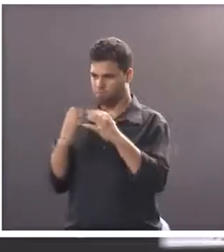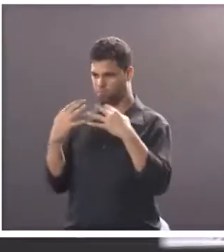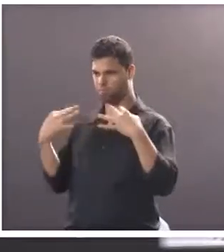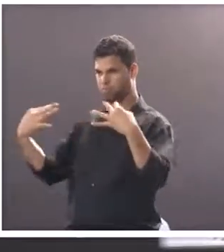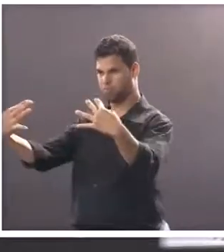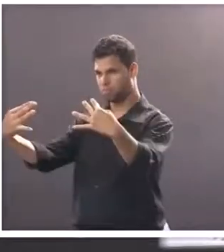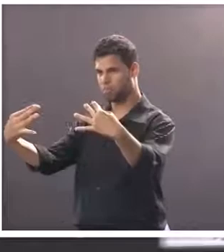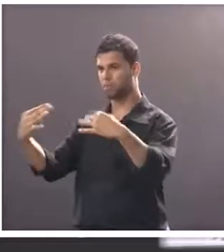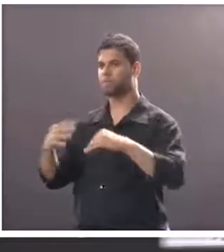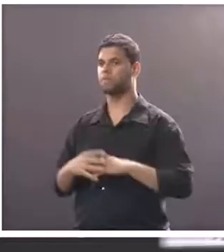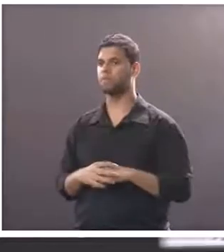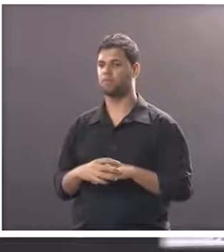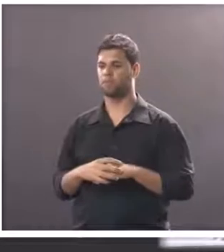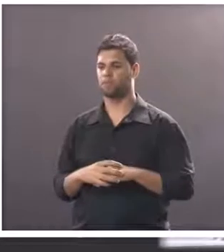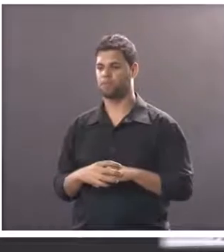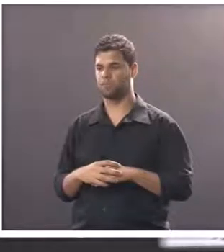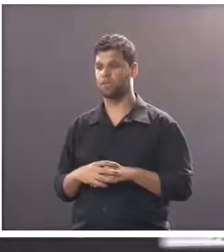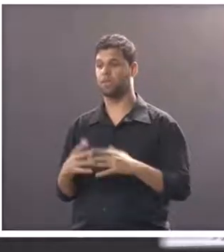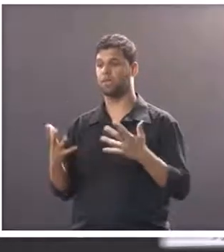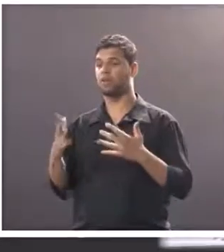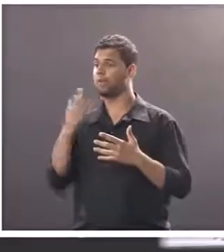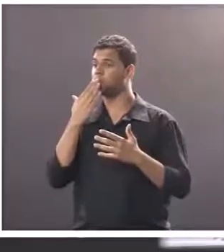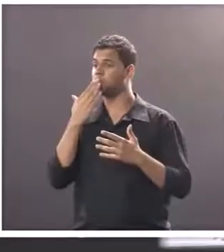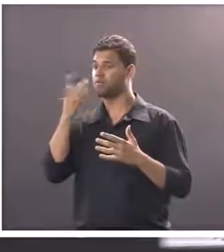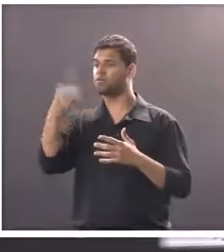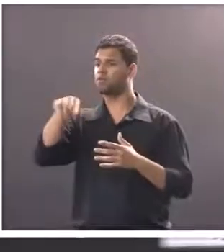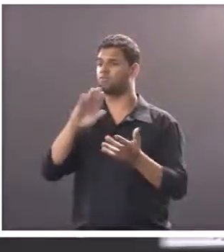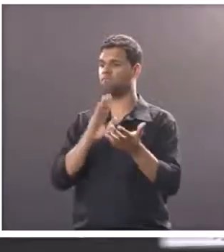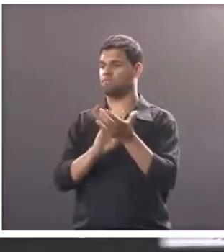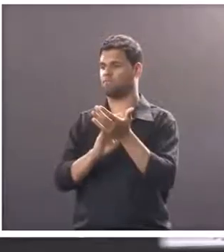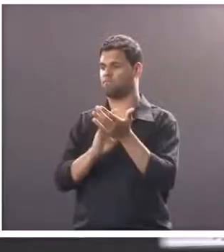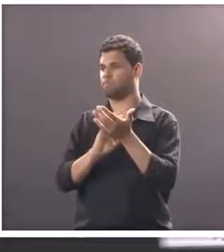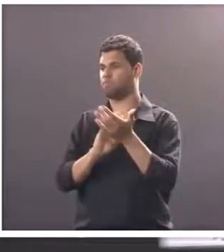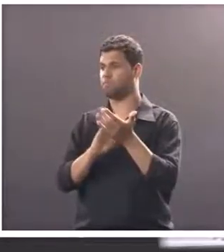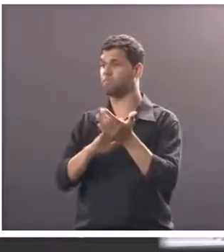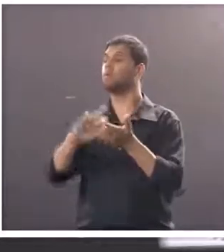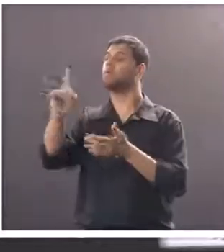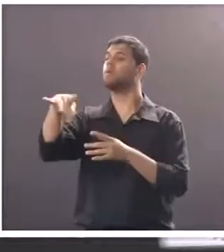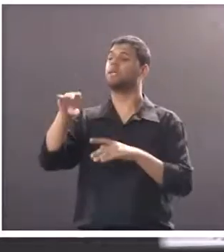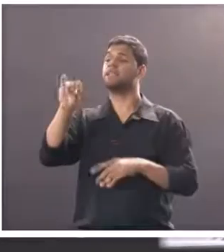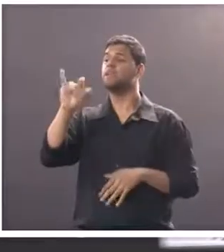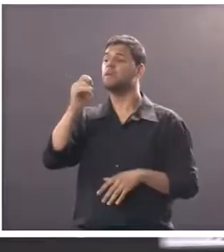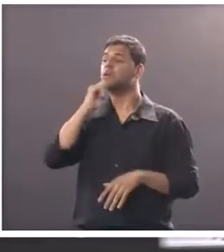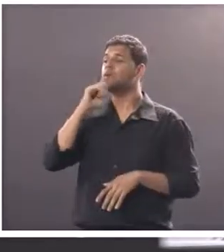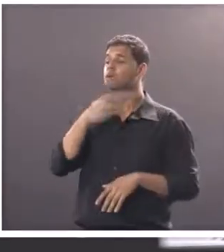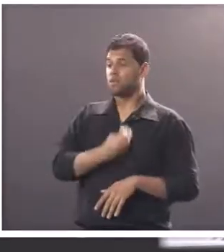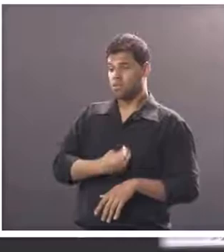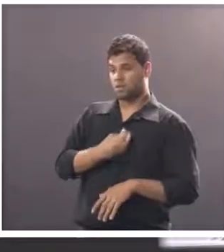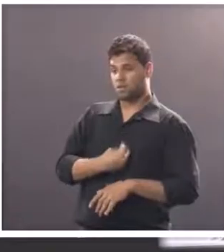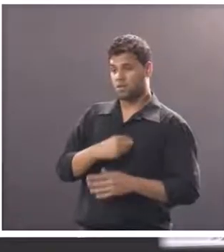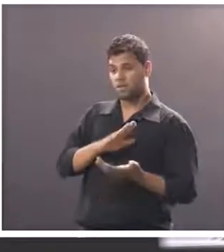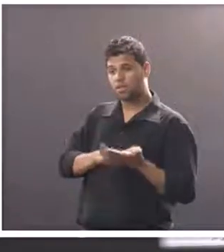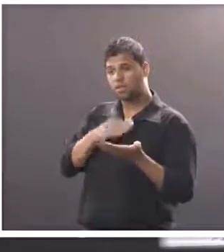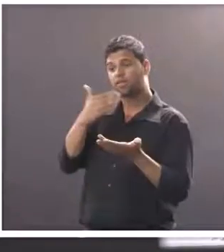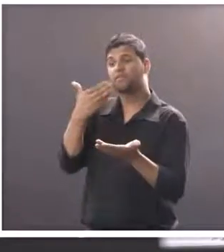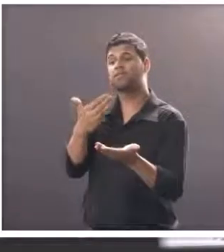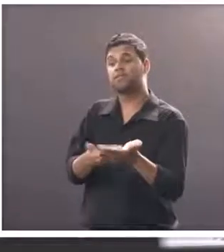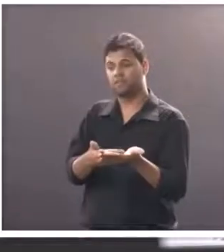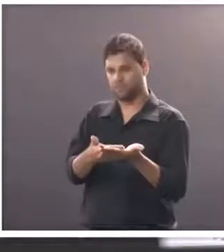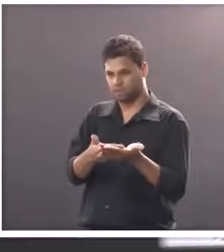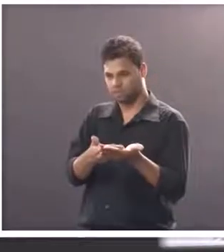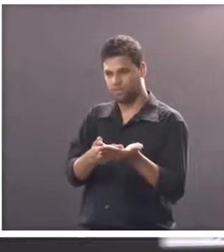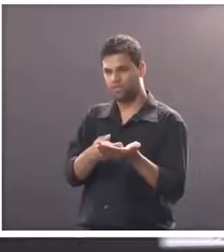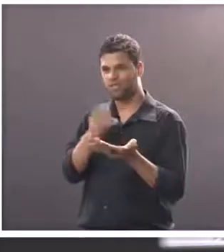auditório, eu queria pedir uma salva de palmas, porque se não existissem os intérpretes,